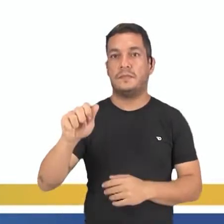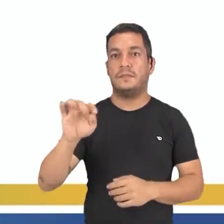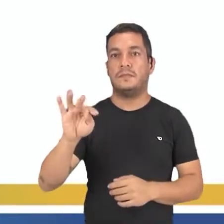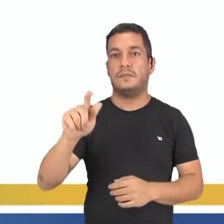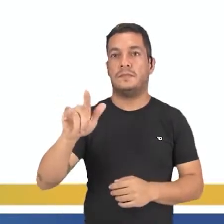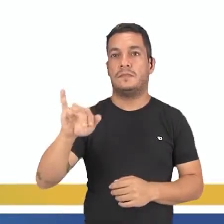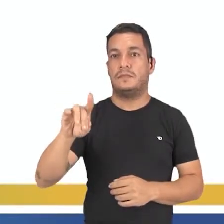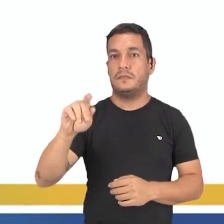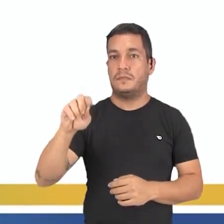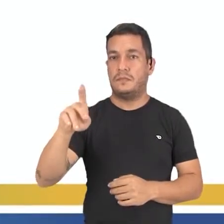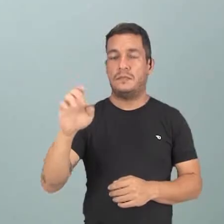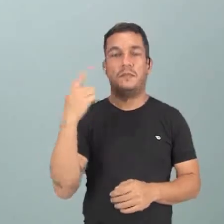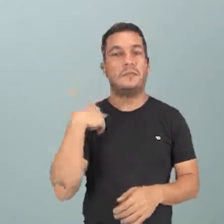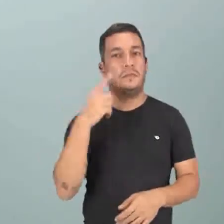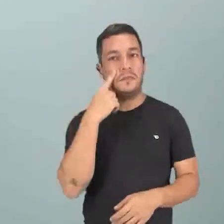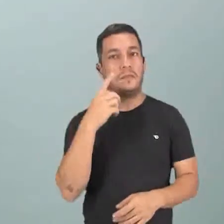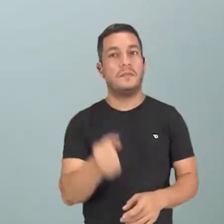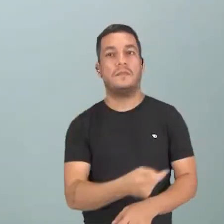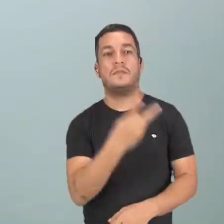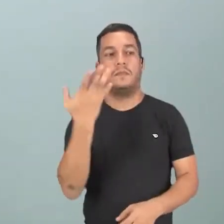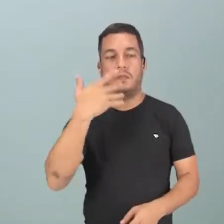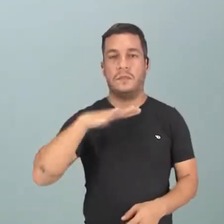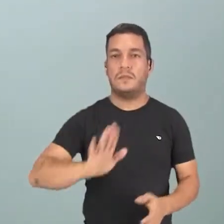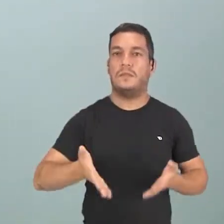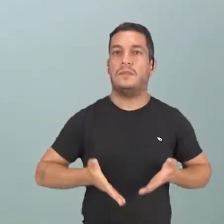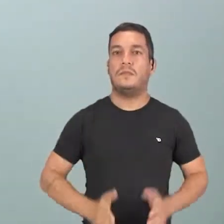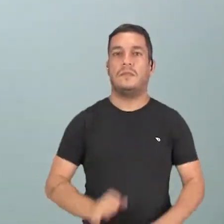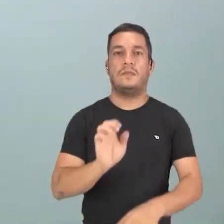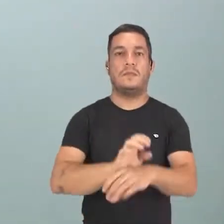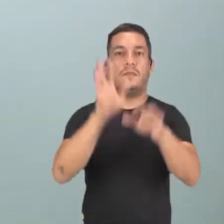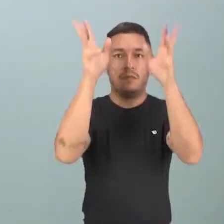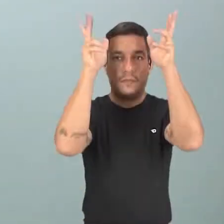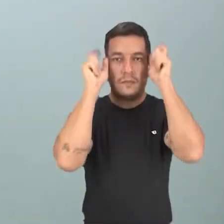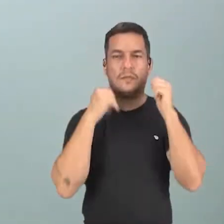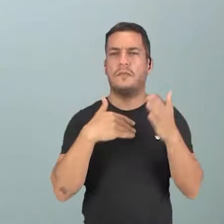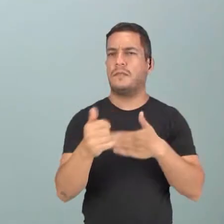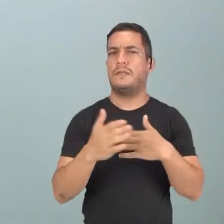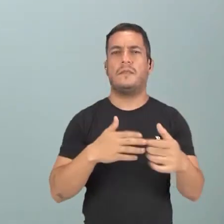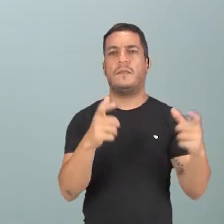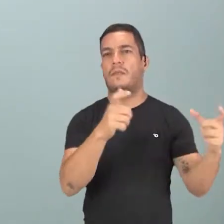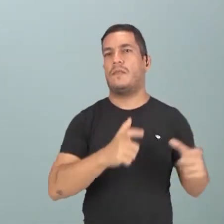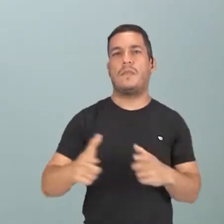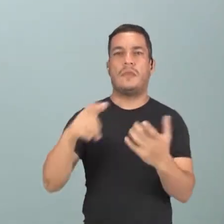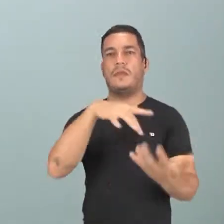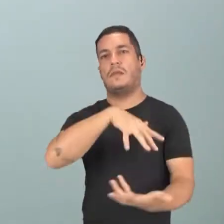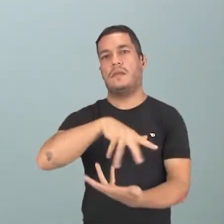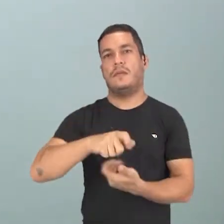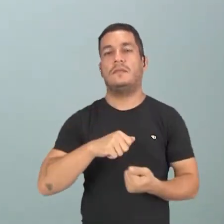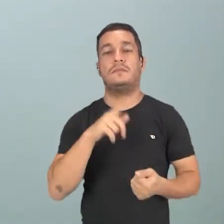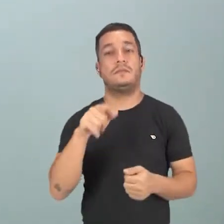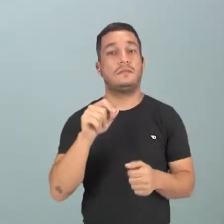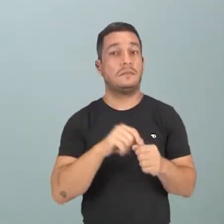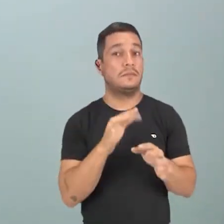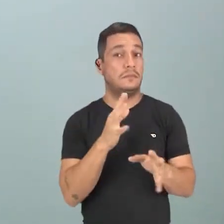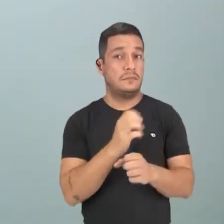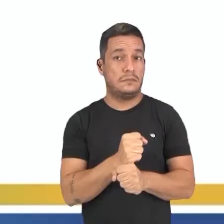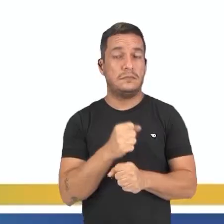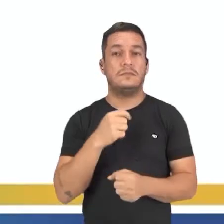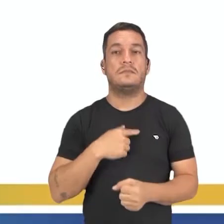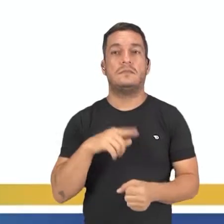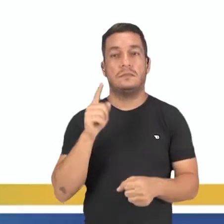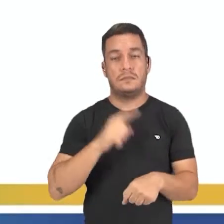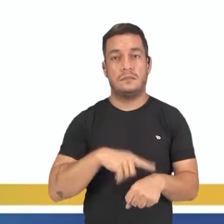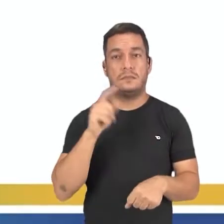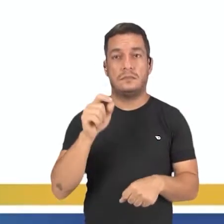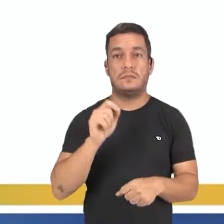gente encontrar quantas crianças nasceram no estado do Acre, em qualquer lugar do mundo, você vai fazer o seguinte cálculo. Taxa